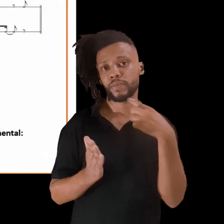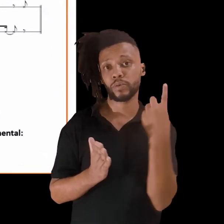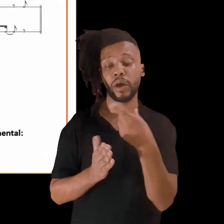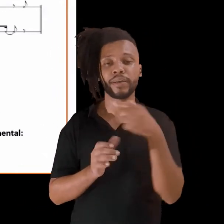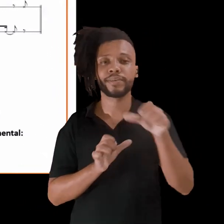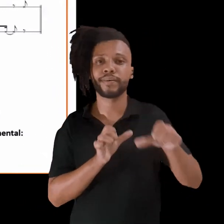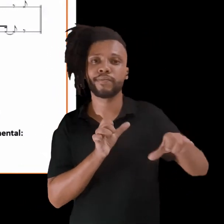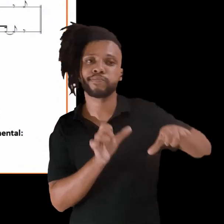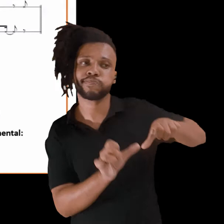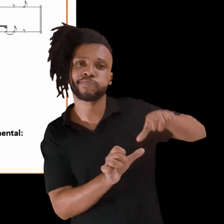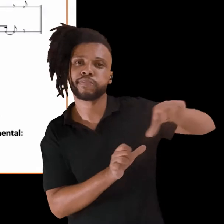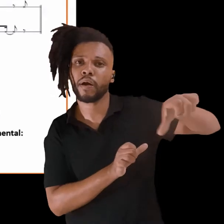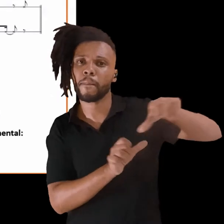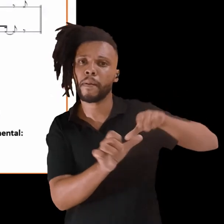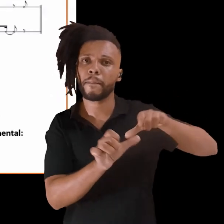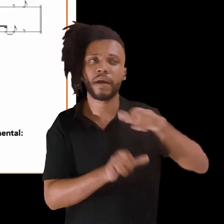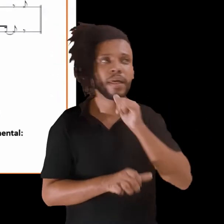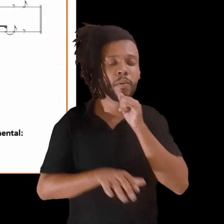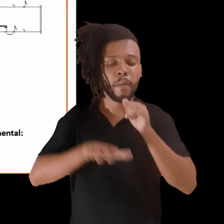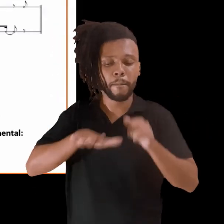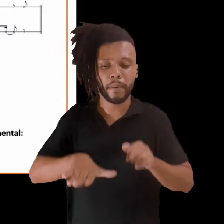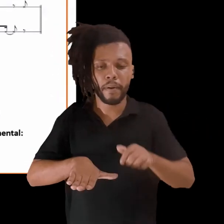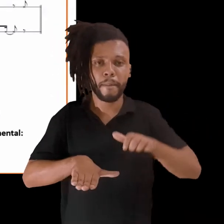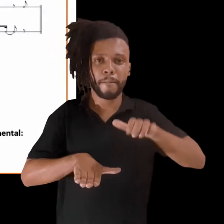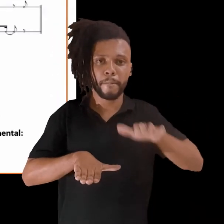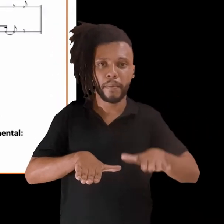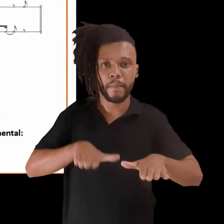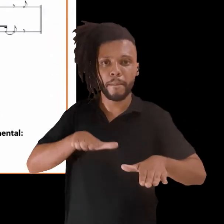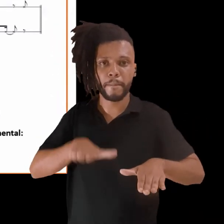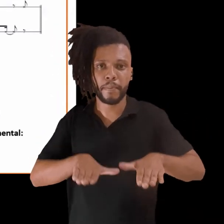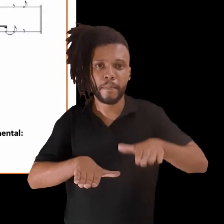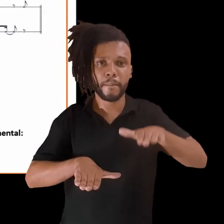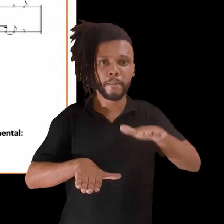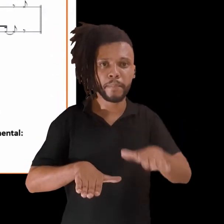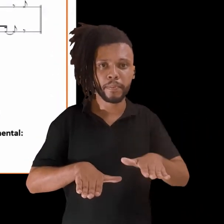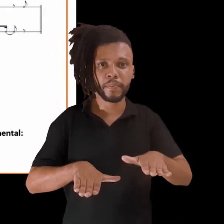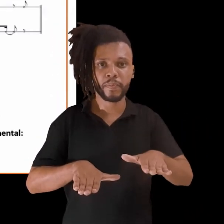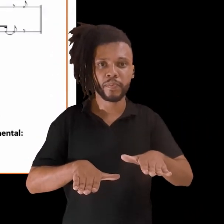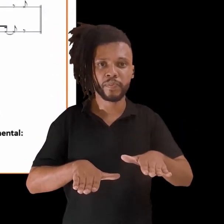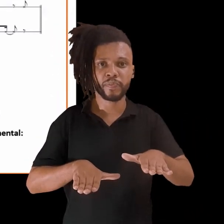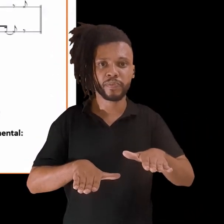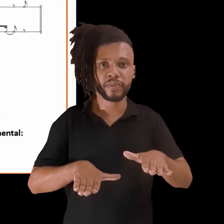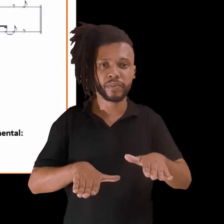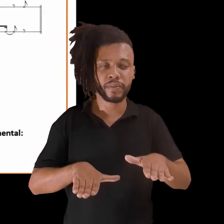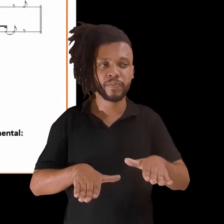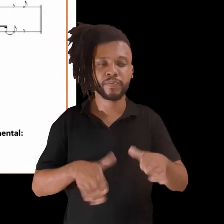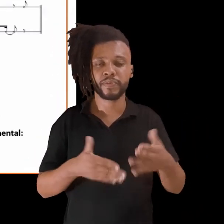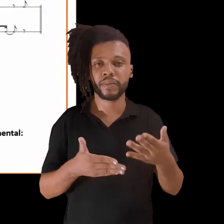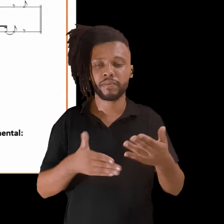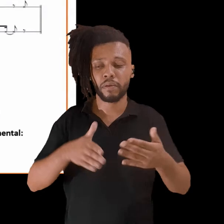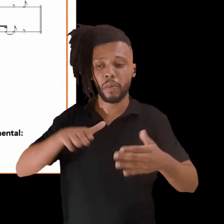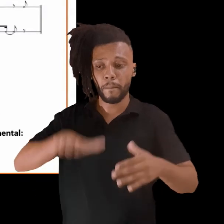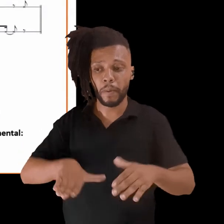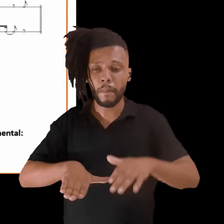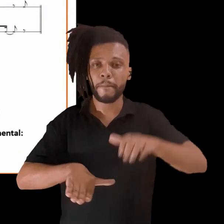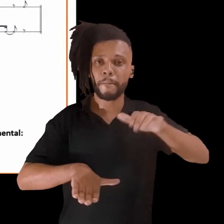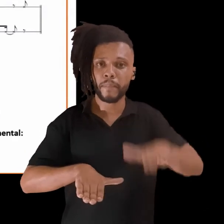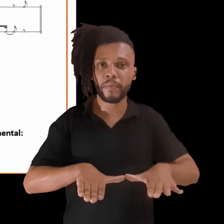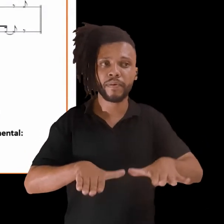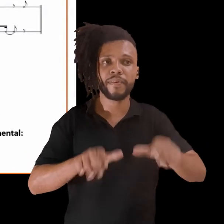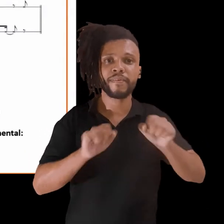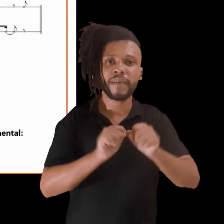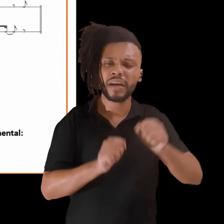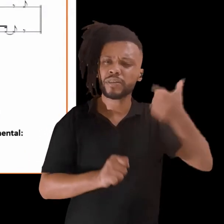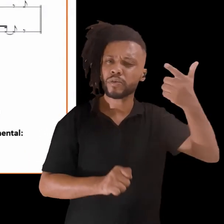forma que nós alternemos esses pés. Tum, tum. E faz comigo. Tum, tum.